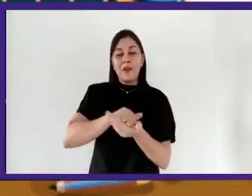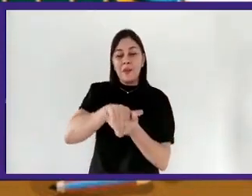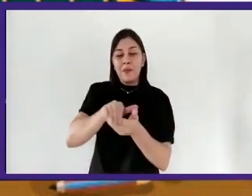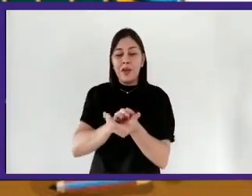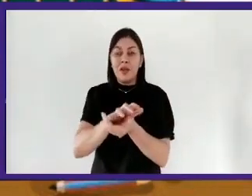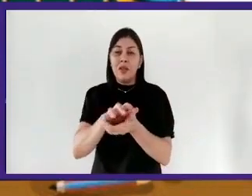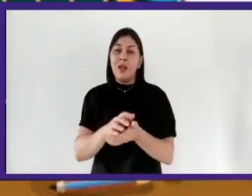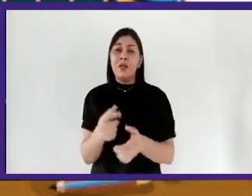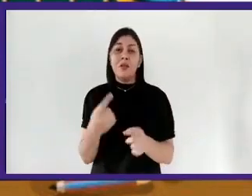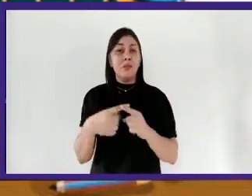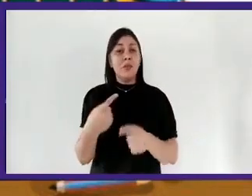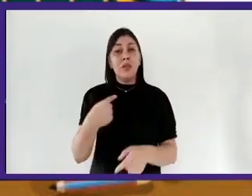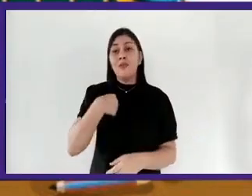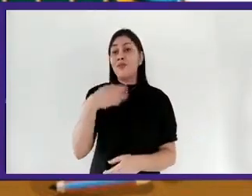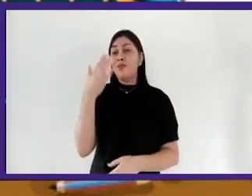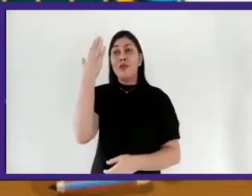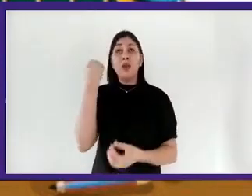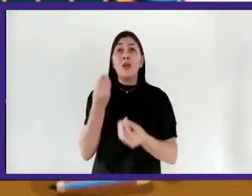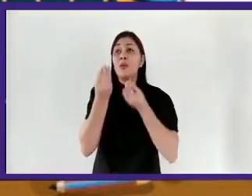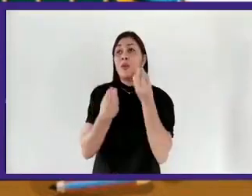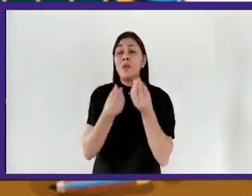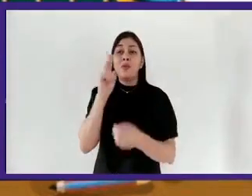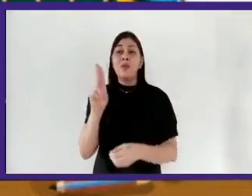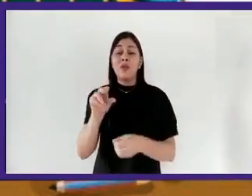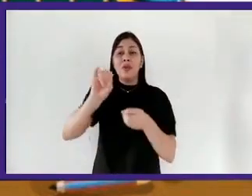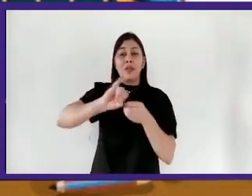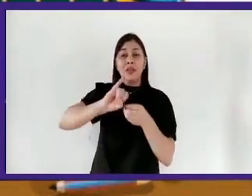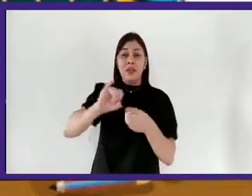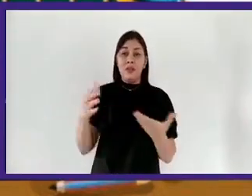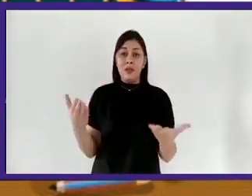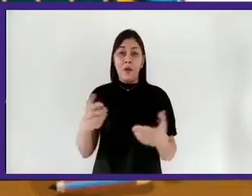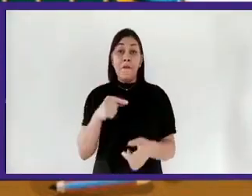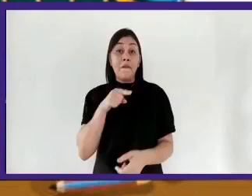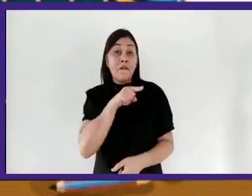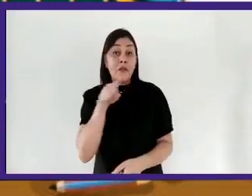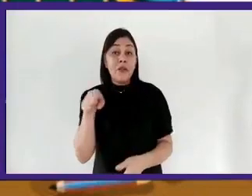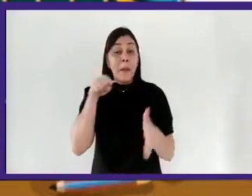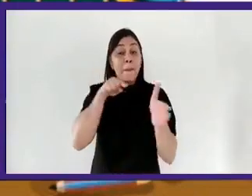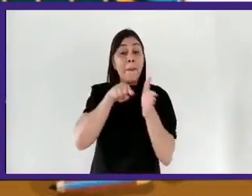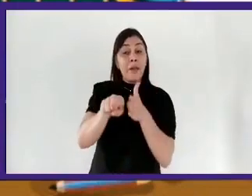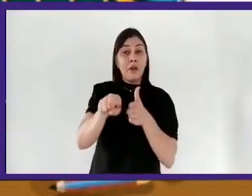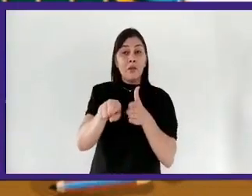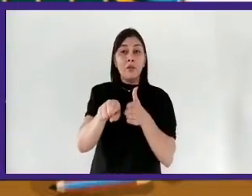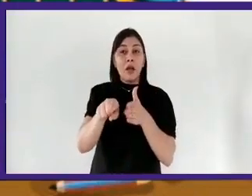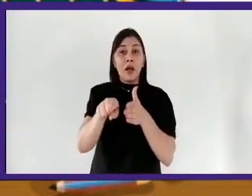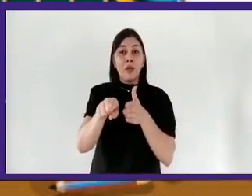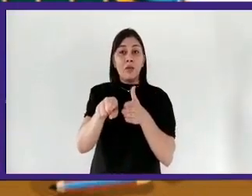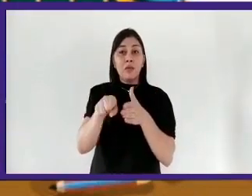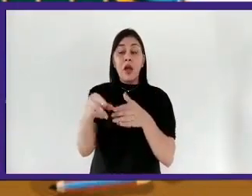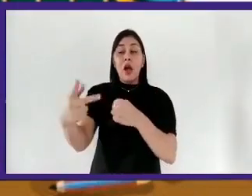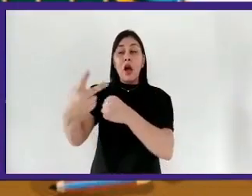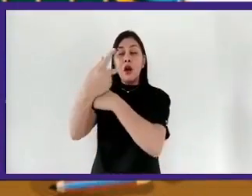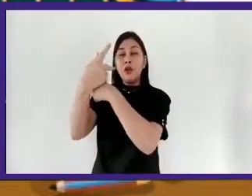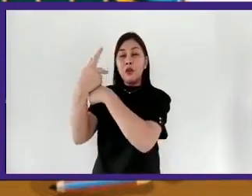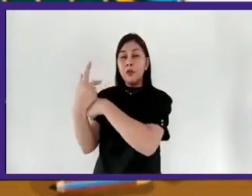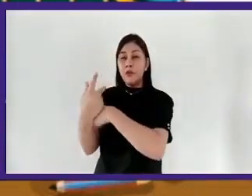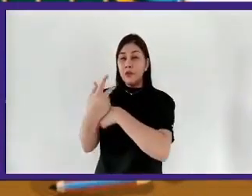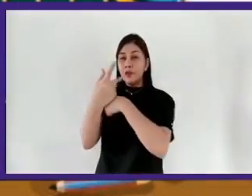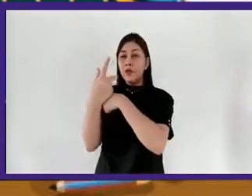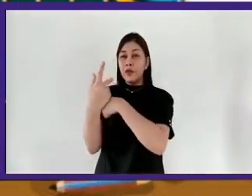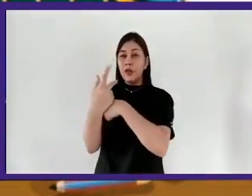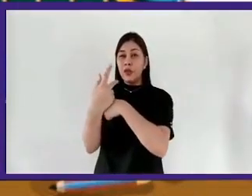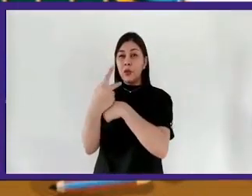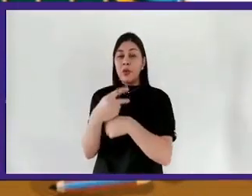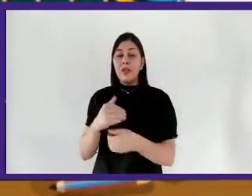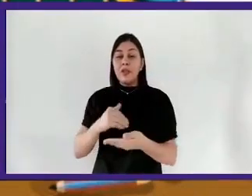receita desse brigadeiro, porque eu não sei como utilizar esses ingredientes. Você vai perguntar, vai gravar um